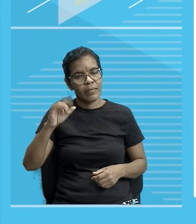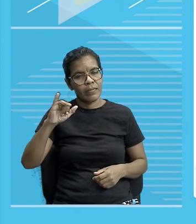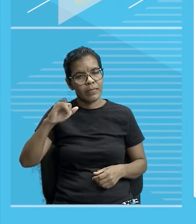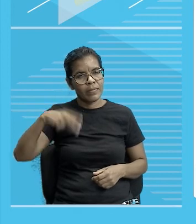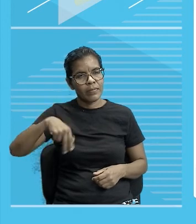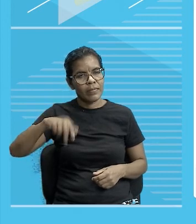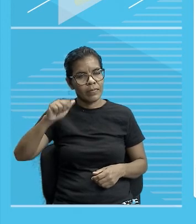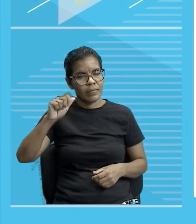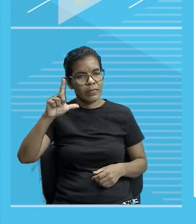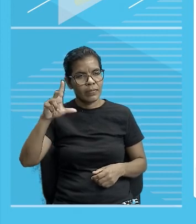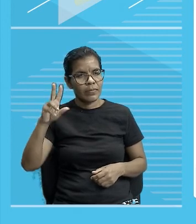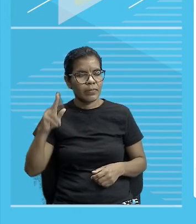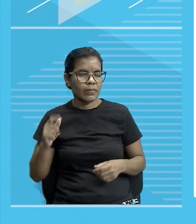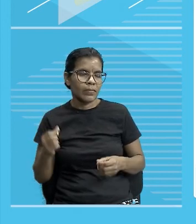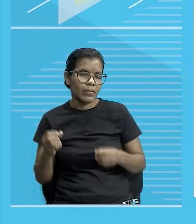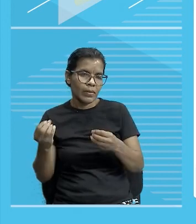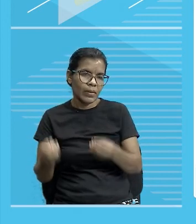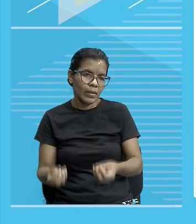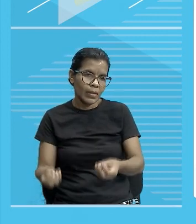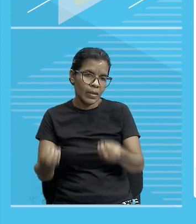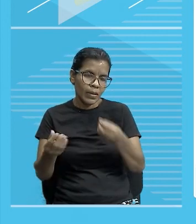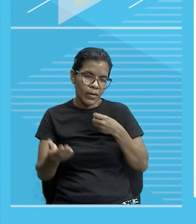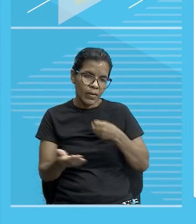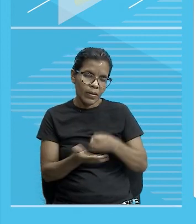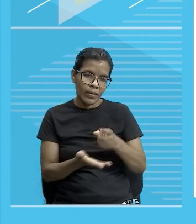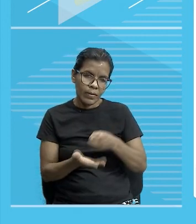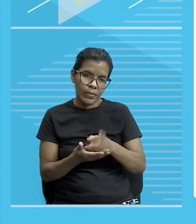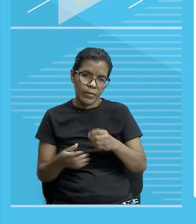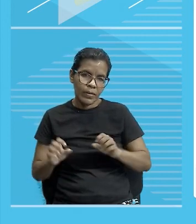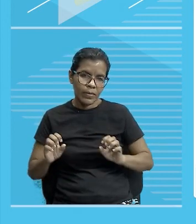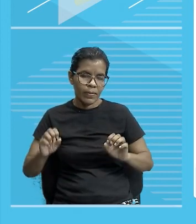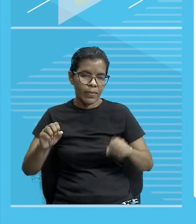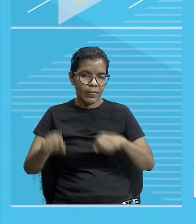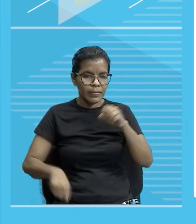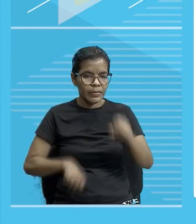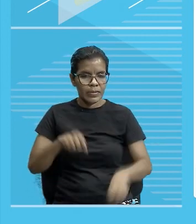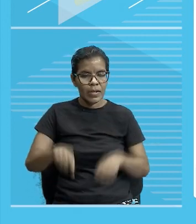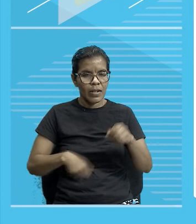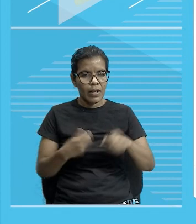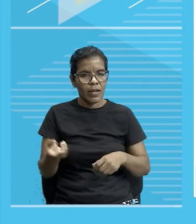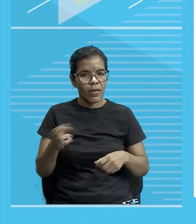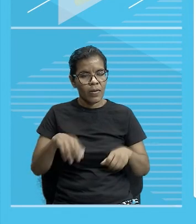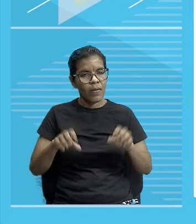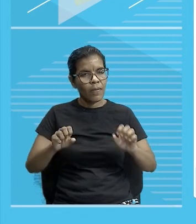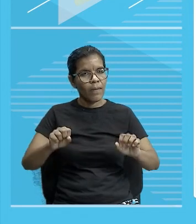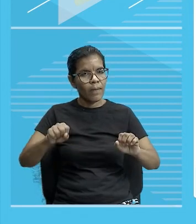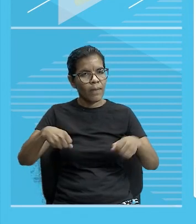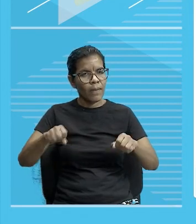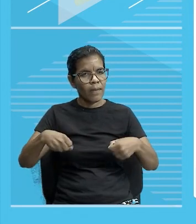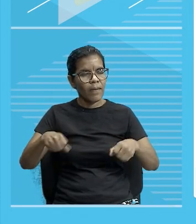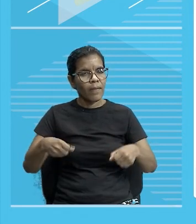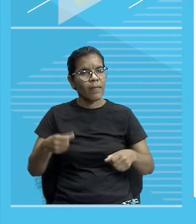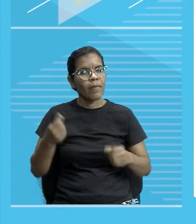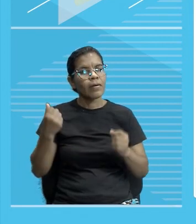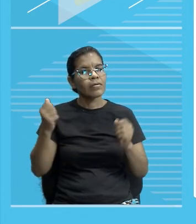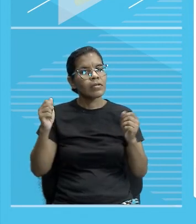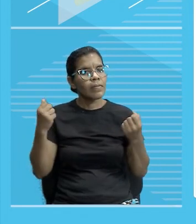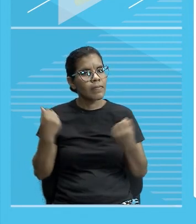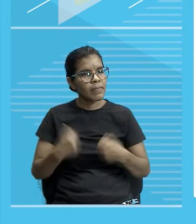reformar a casa quer comprar uma bicicleta quer comprar a moto ela tem que fazer um orçamento